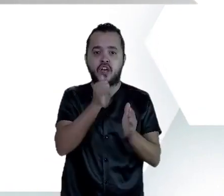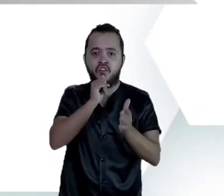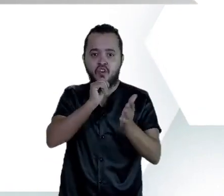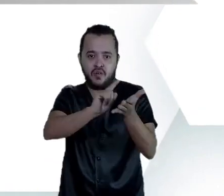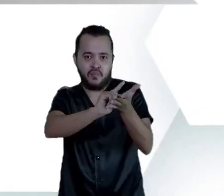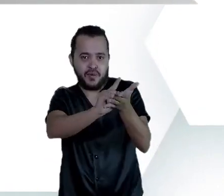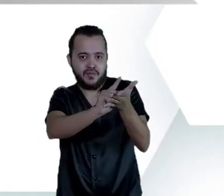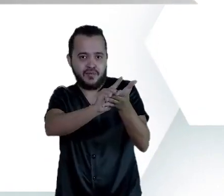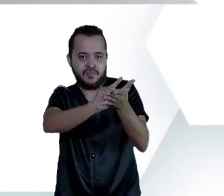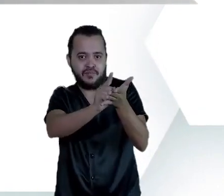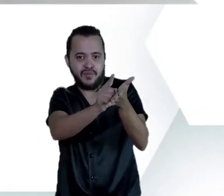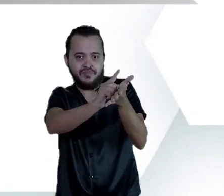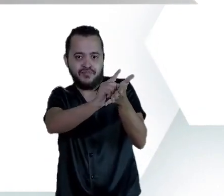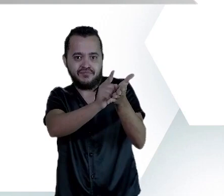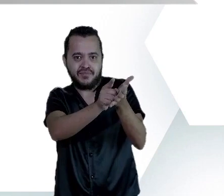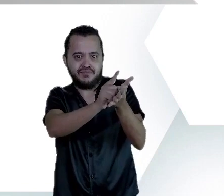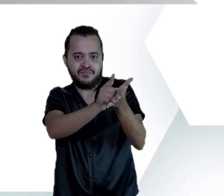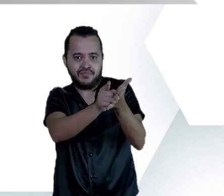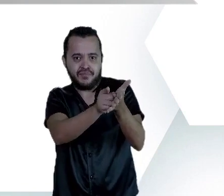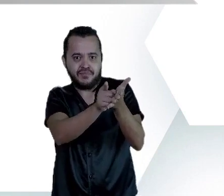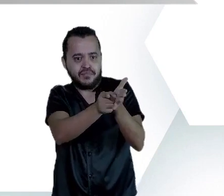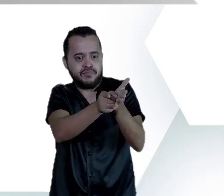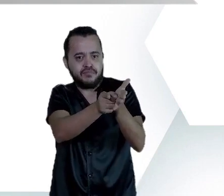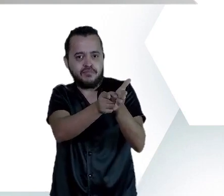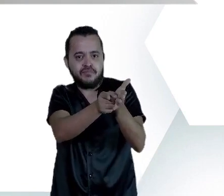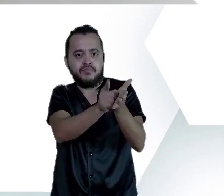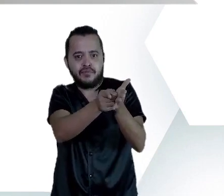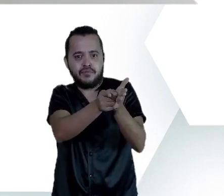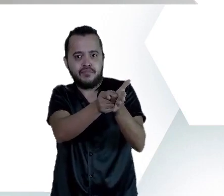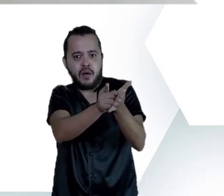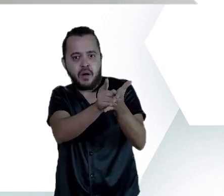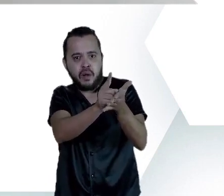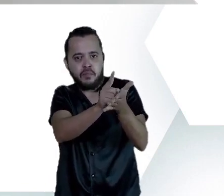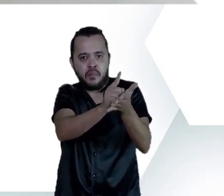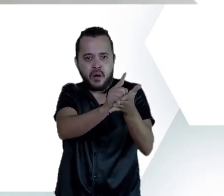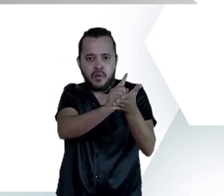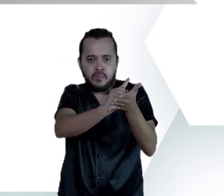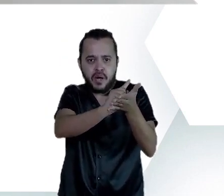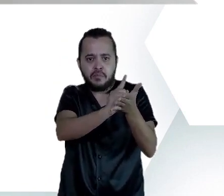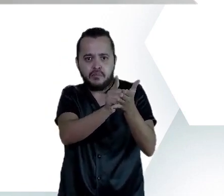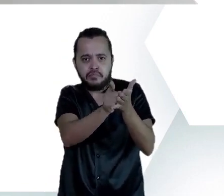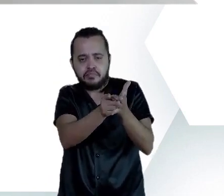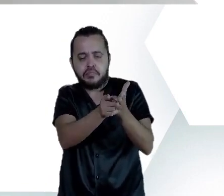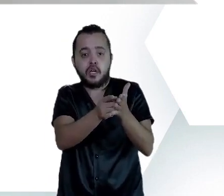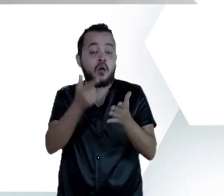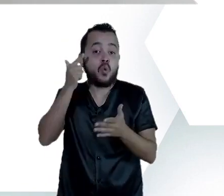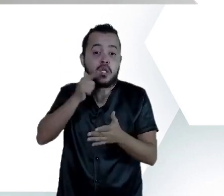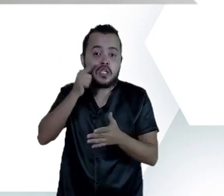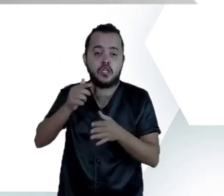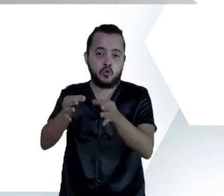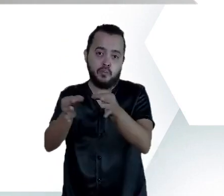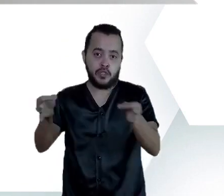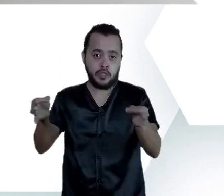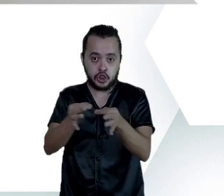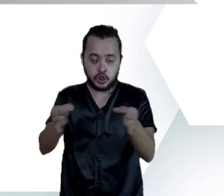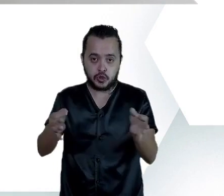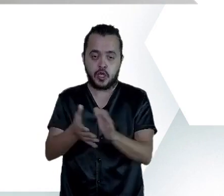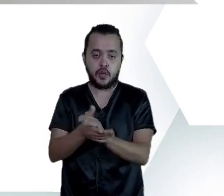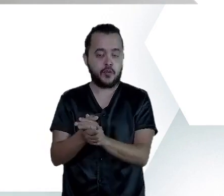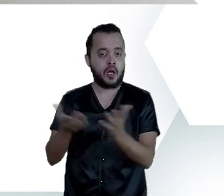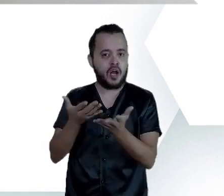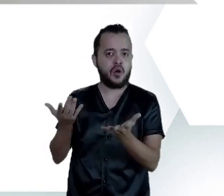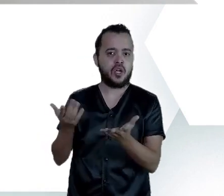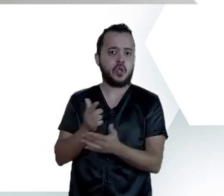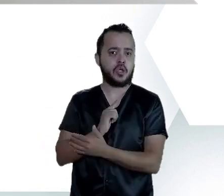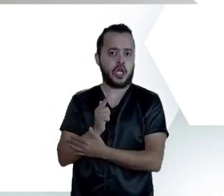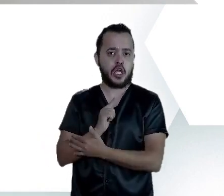ó, eu vejo justamente o que eu quero medir. Eu coloco exatamente onde que eu quero medir. E colocando, né,